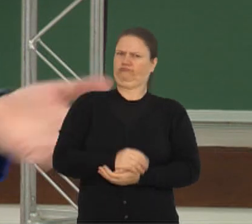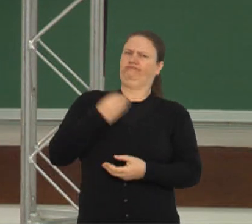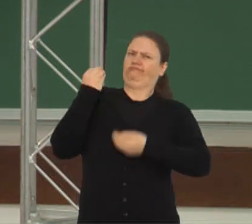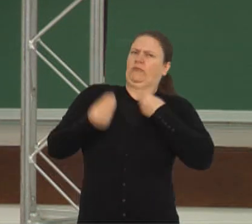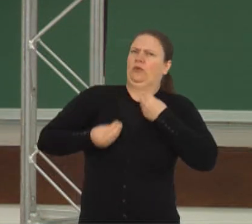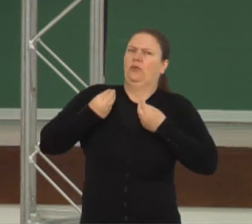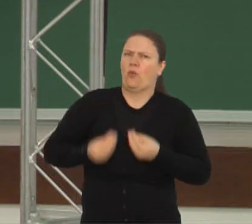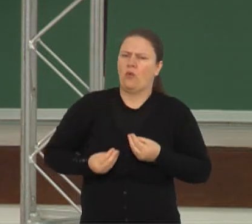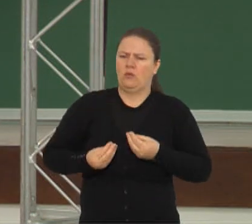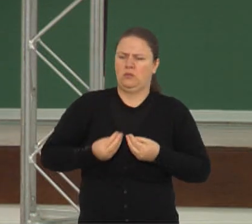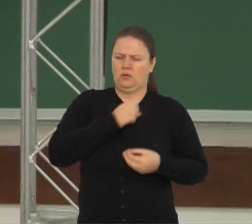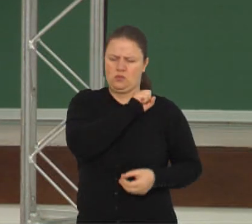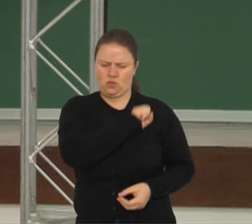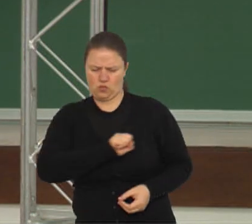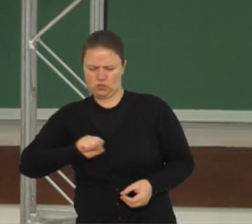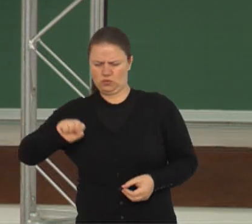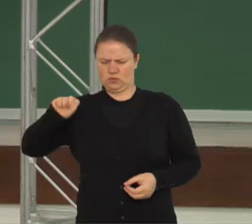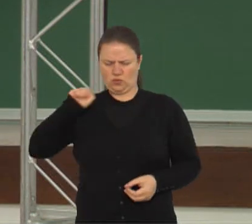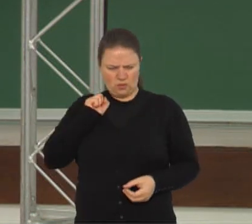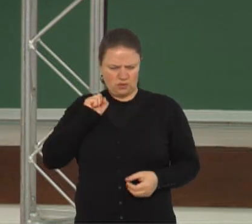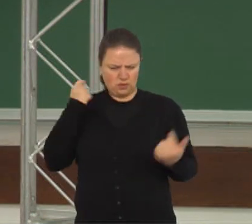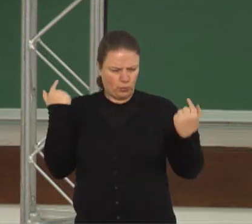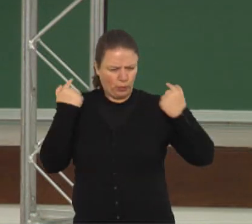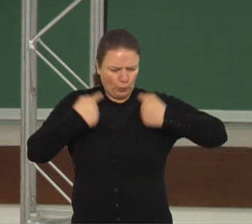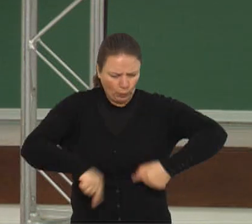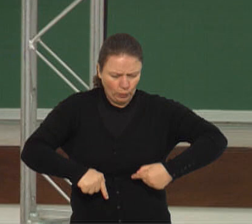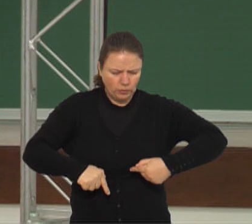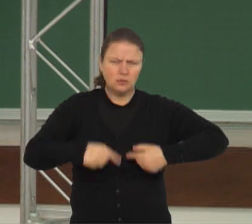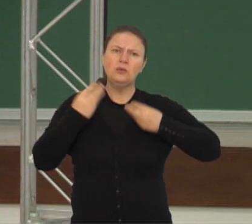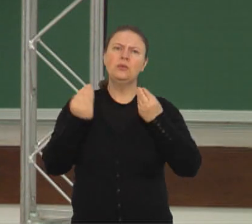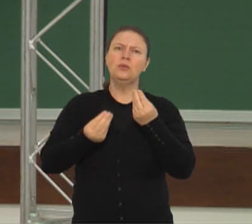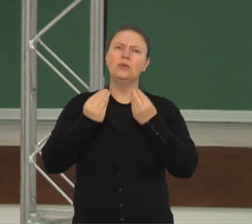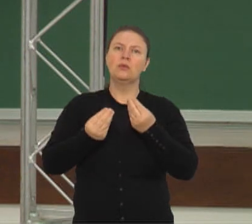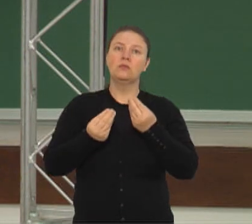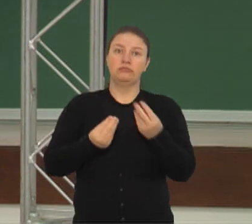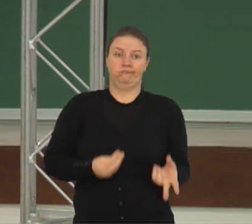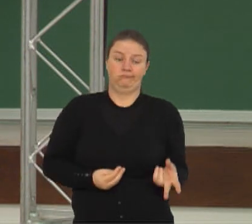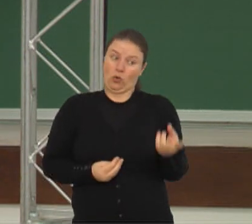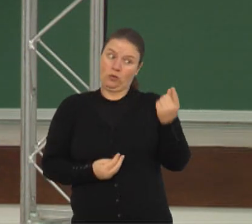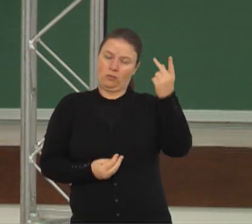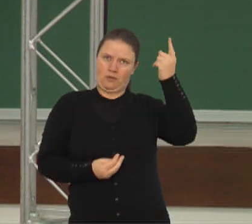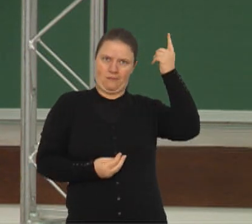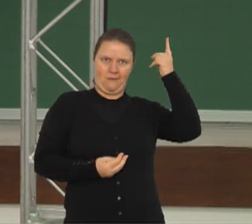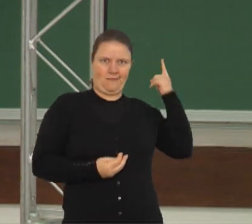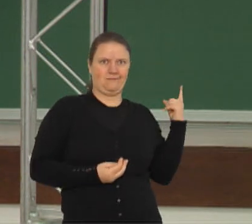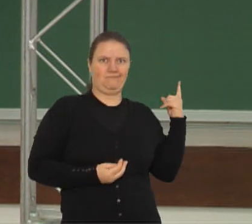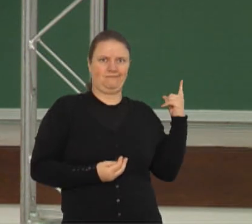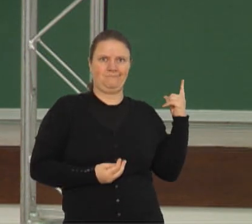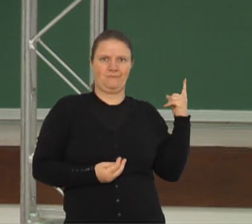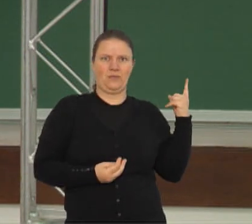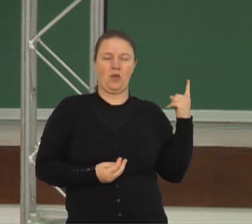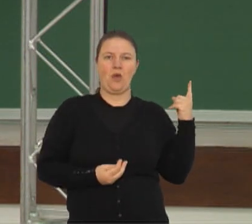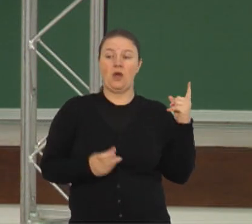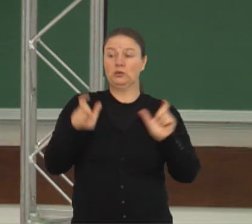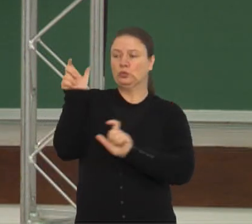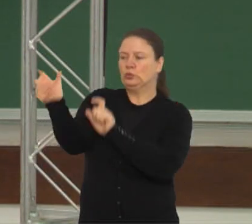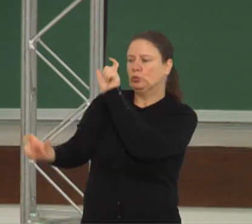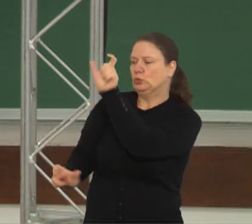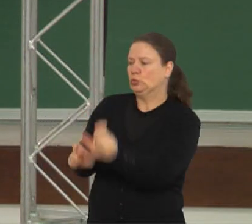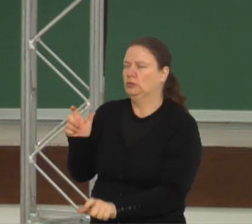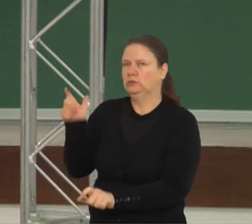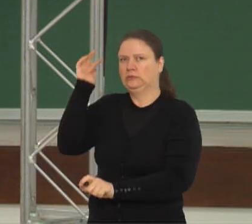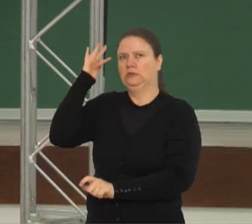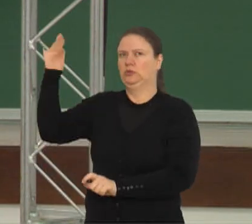estranho Sócrates combater esses dois? É que o detalhe que naquela época os chamados filósofos, o próprio